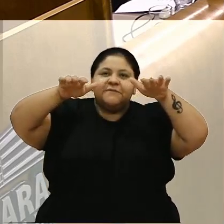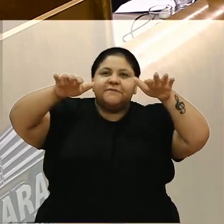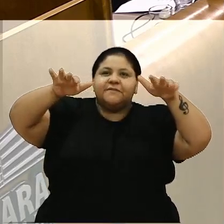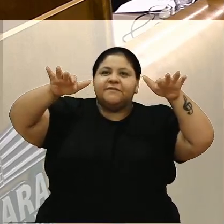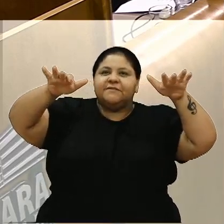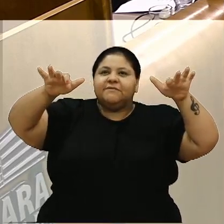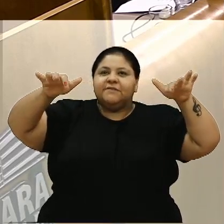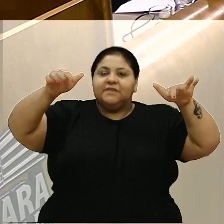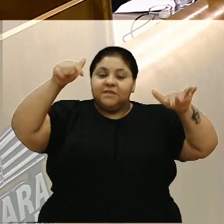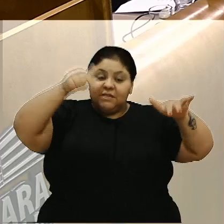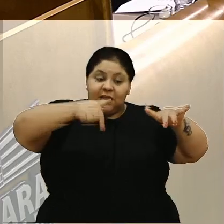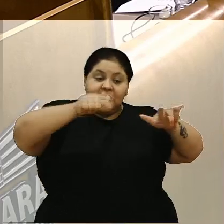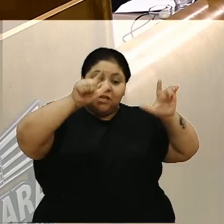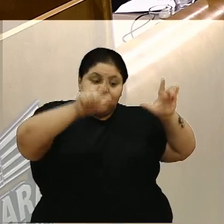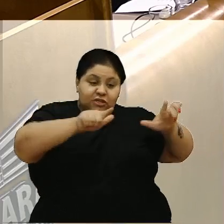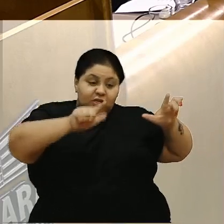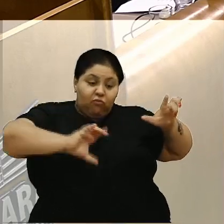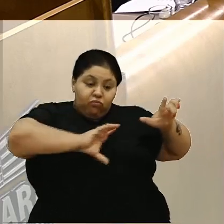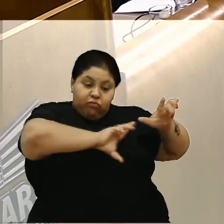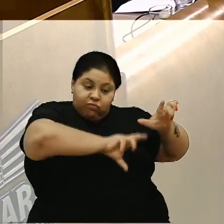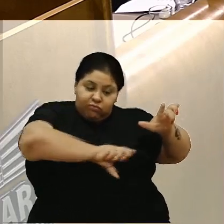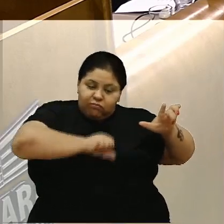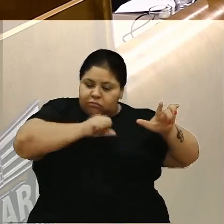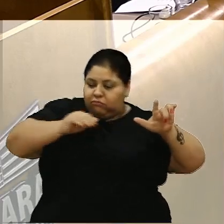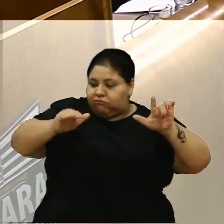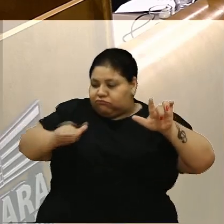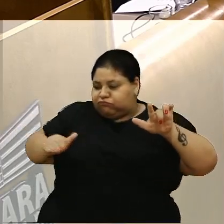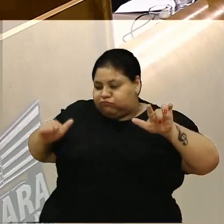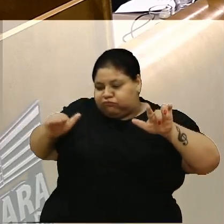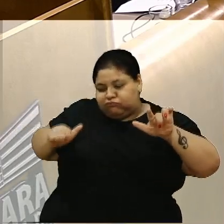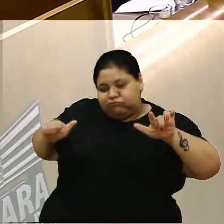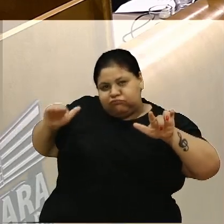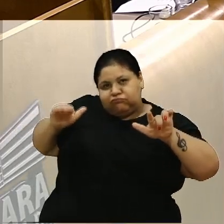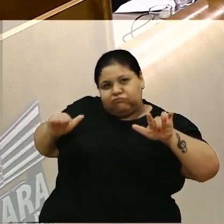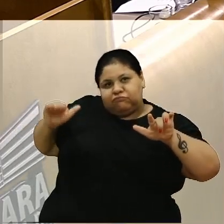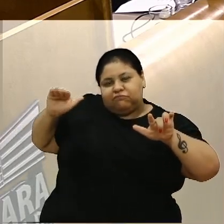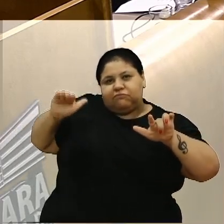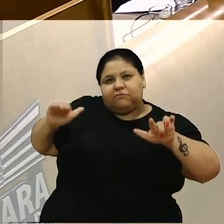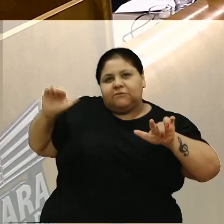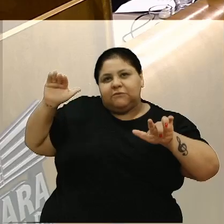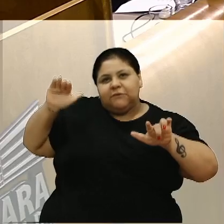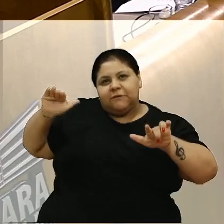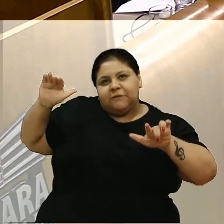dessa terra que eu amei com devoção.